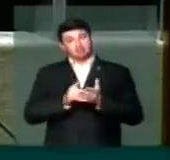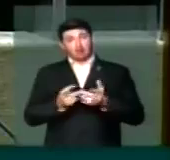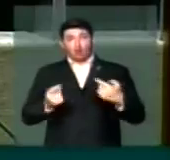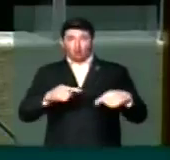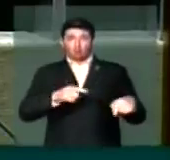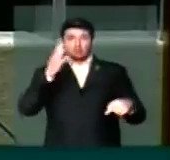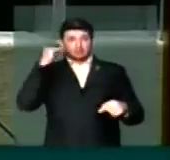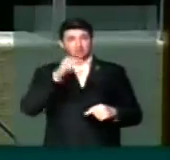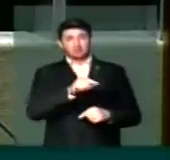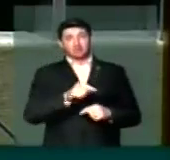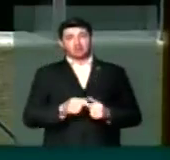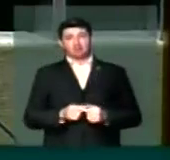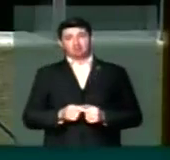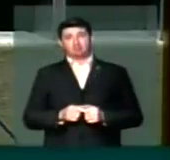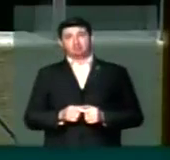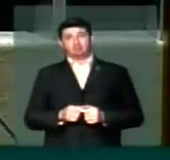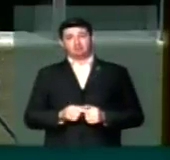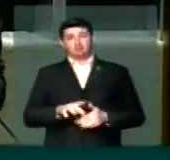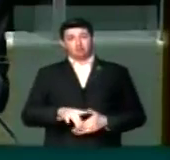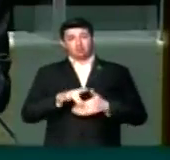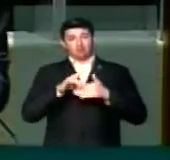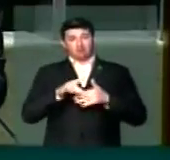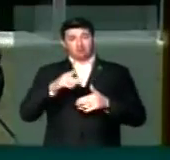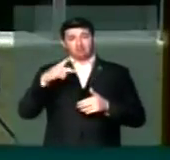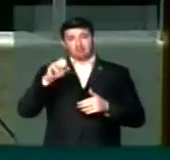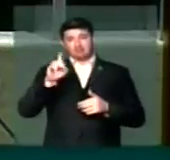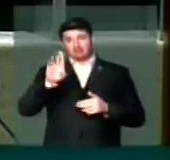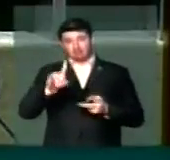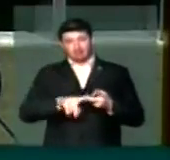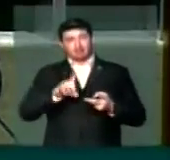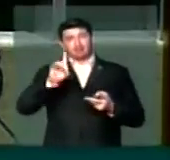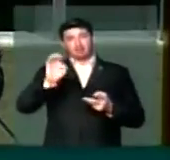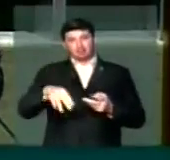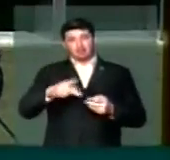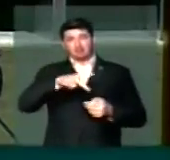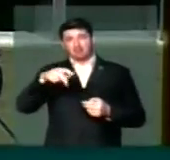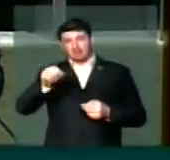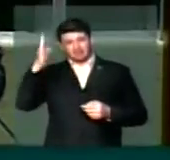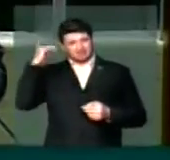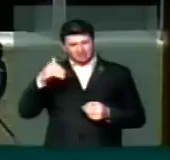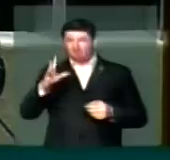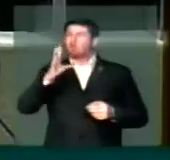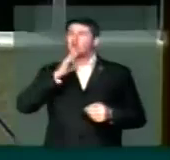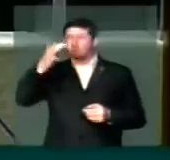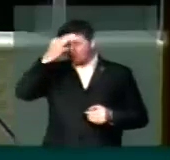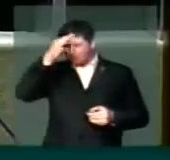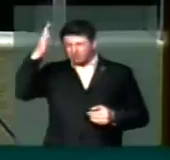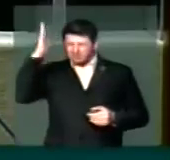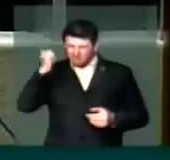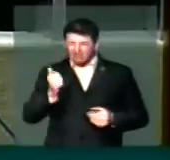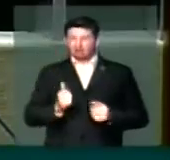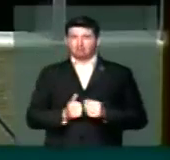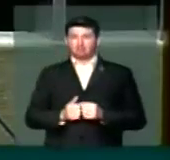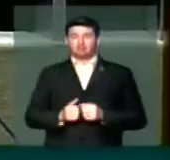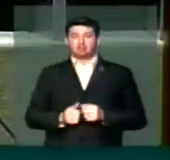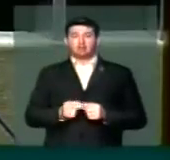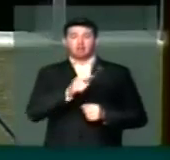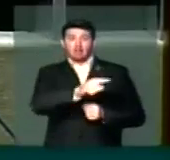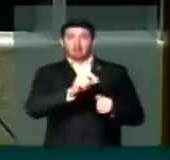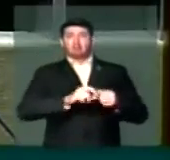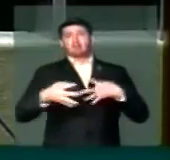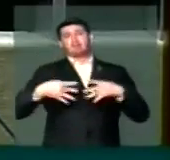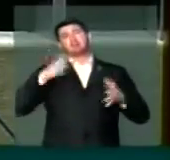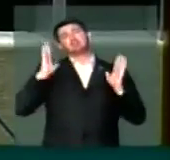oposição sabe, os líderes do PSDB, do DEM, têm perfeita consciência que já fizeram